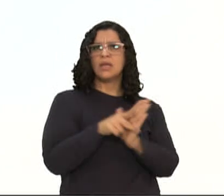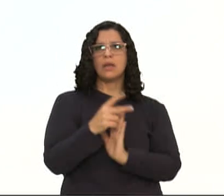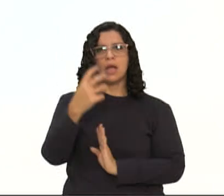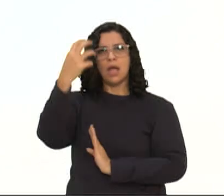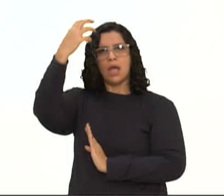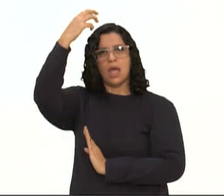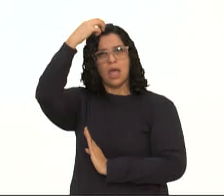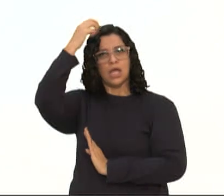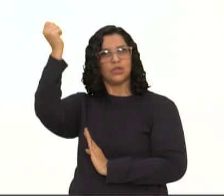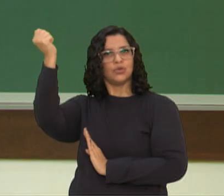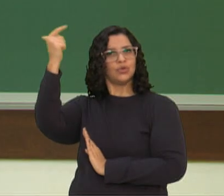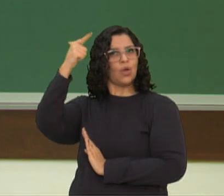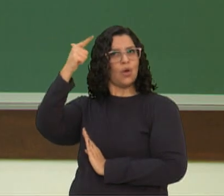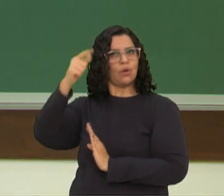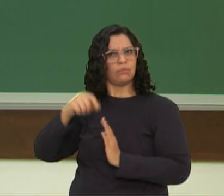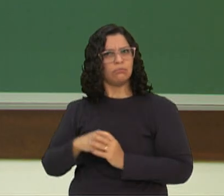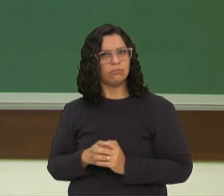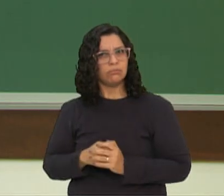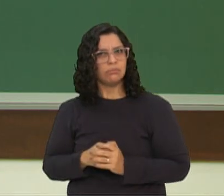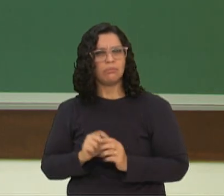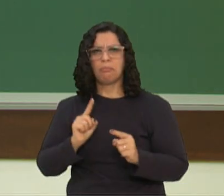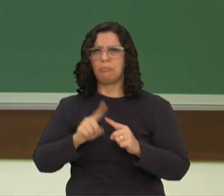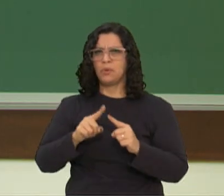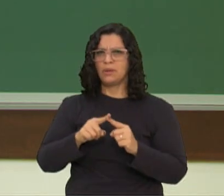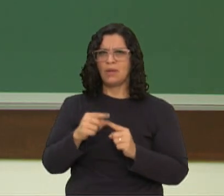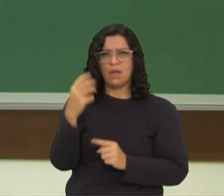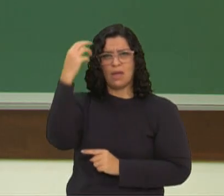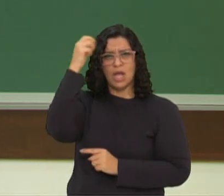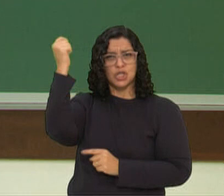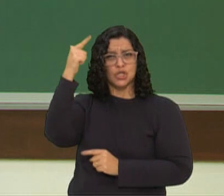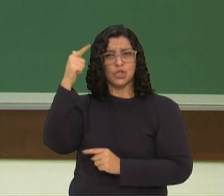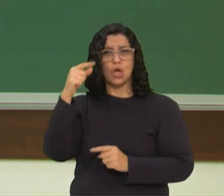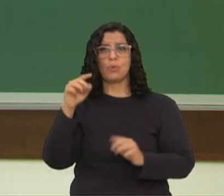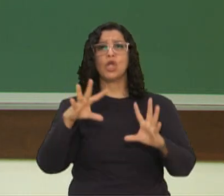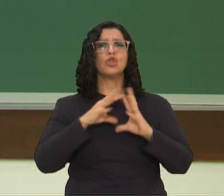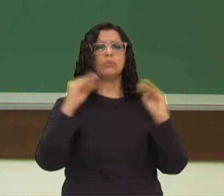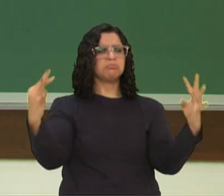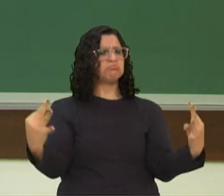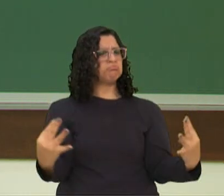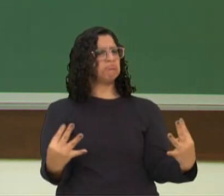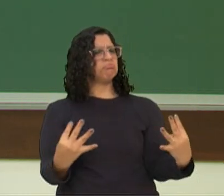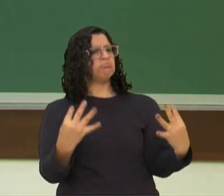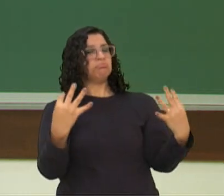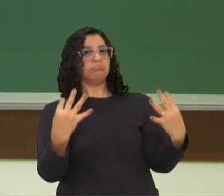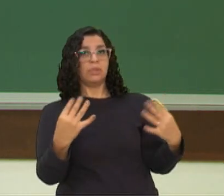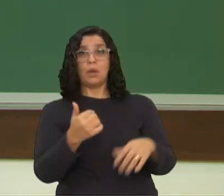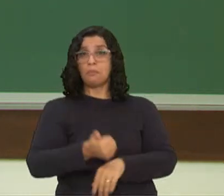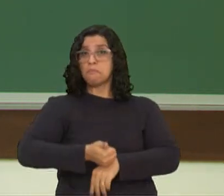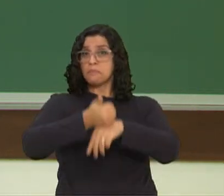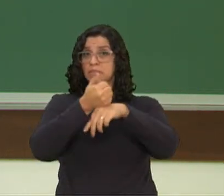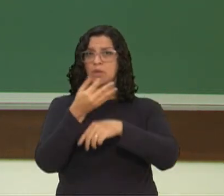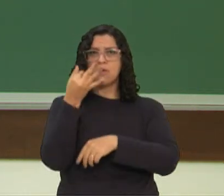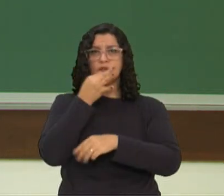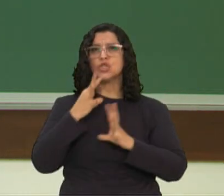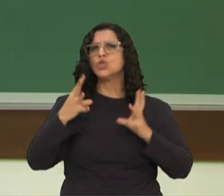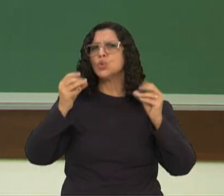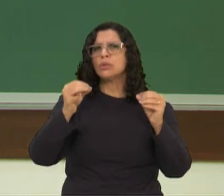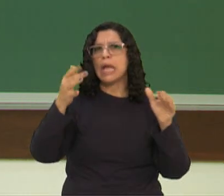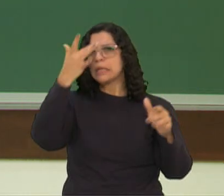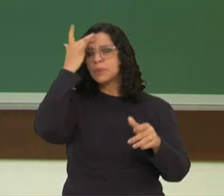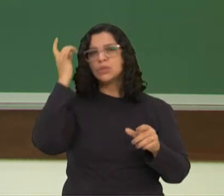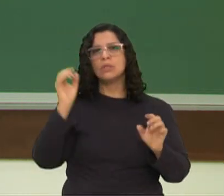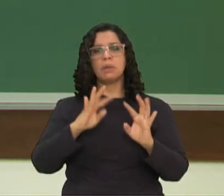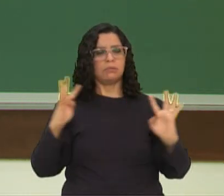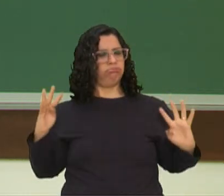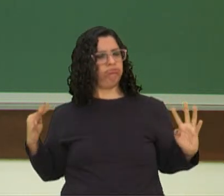Rei Sol. Esse rei, por quê? Porque ele era o centro do universo na França. Tudo tinha que girar ao